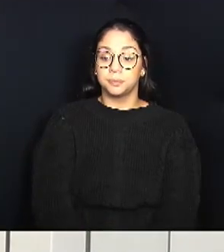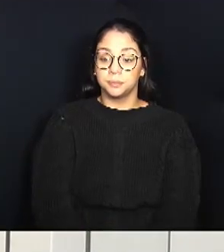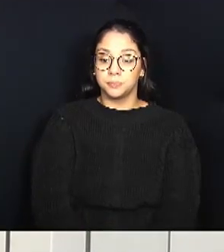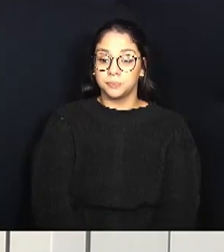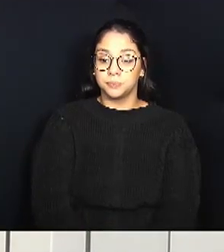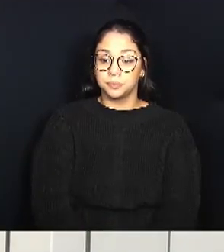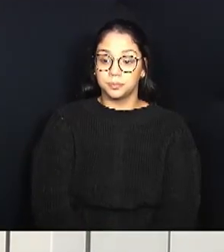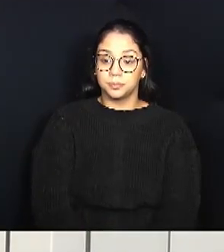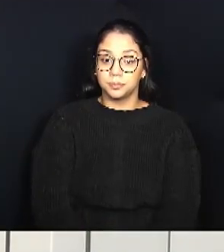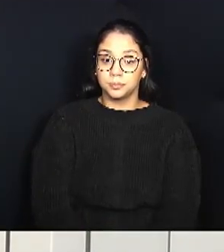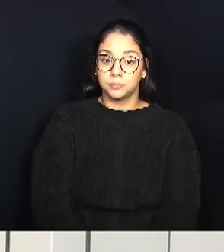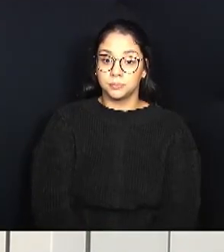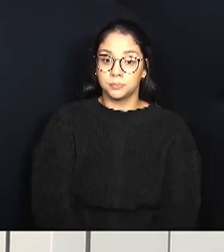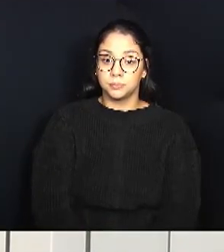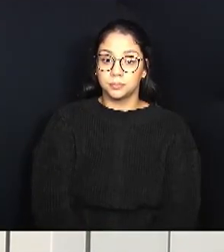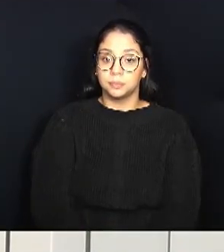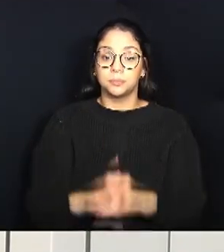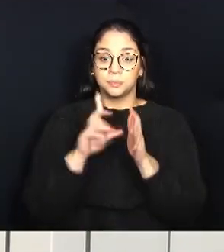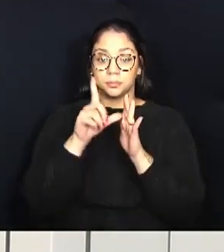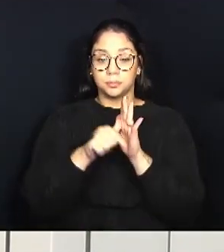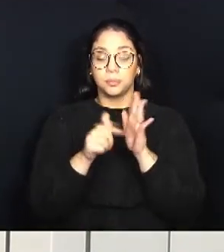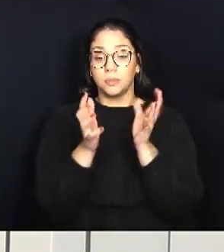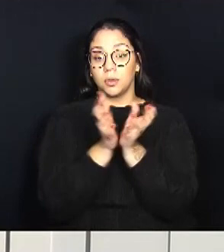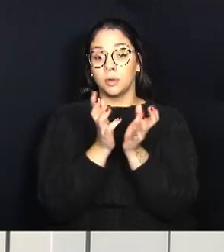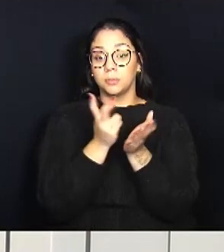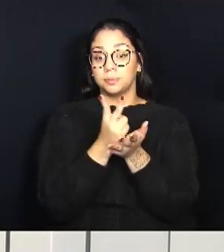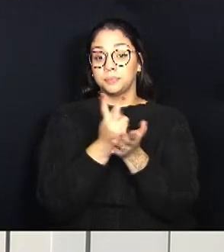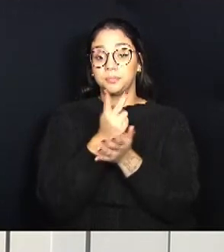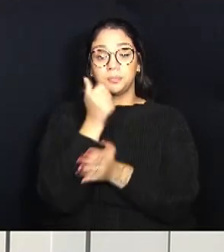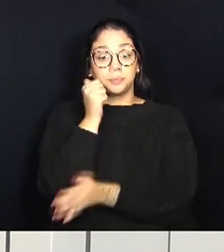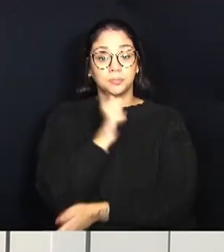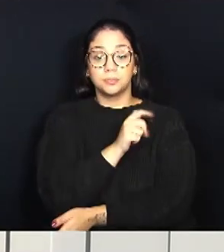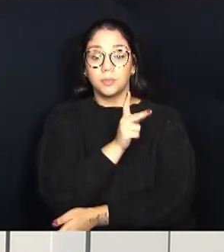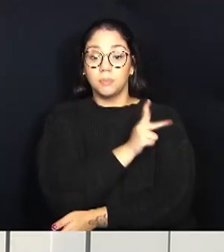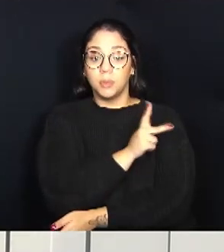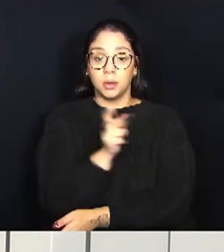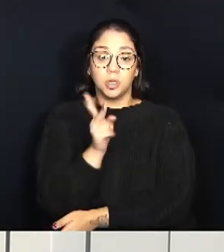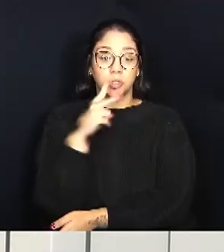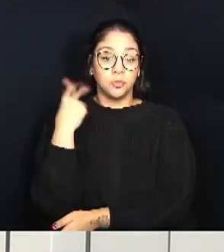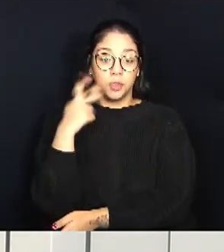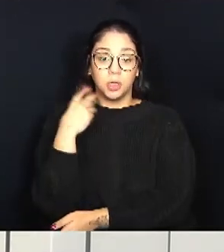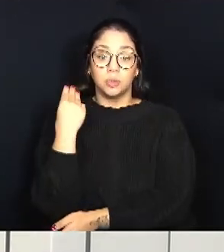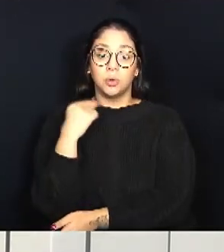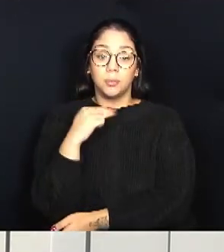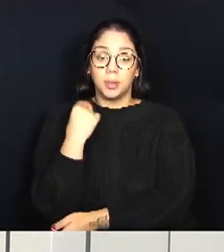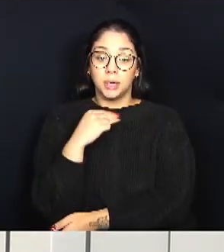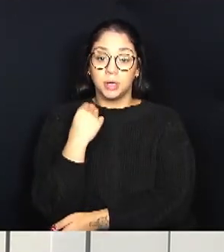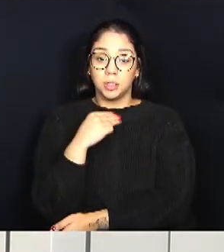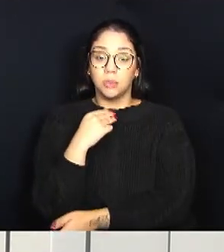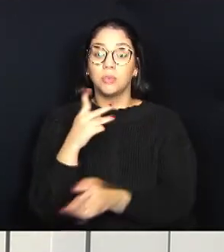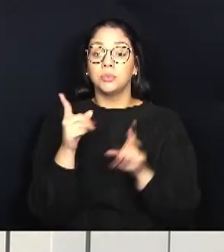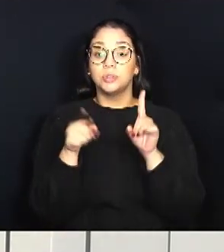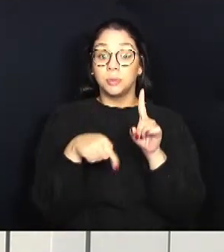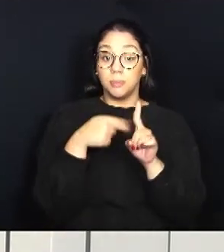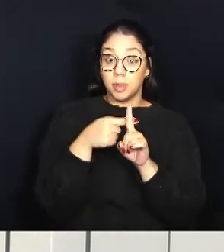E em seguida, a Comissão Permanente da Mulher, presidida pela vereadora Mariana Conte, e a Comissão Permanente de